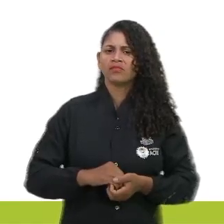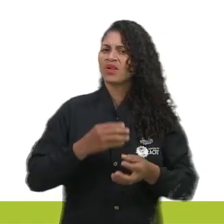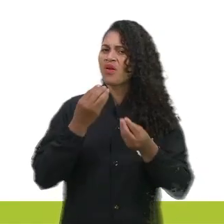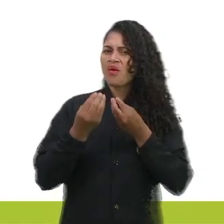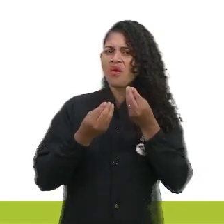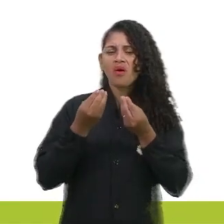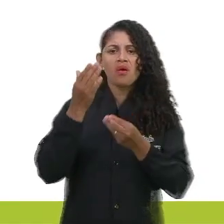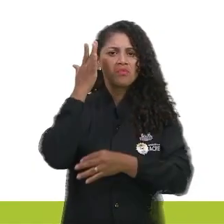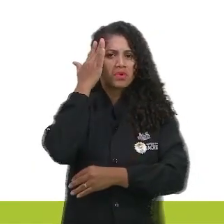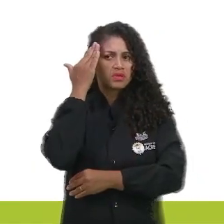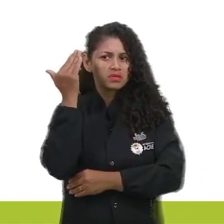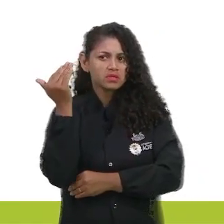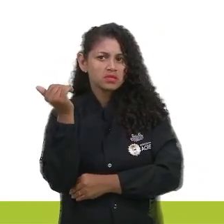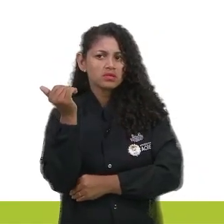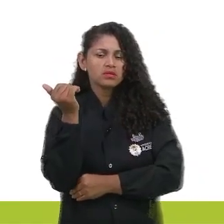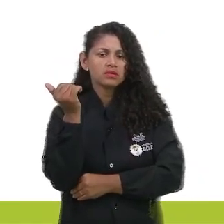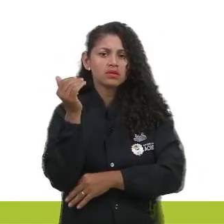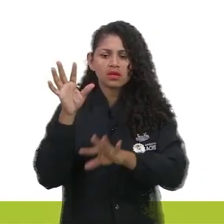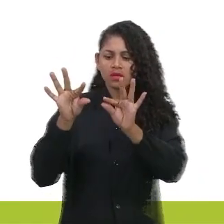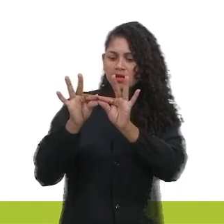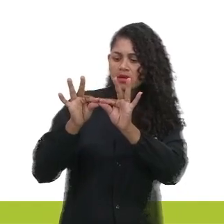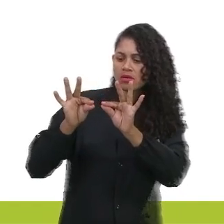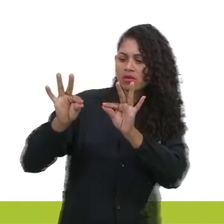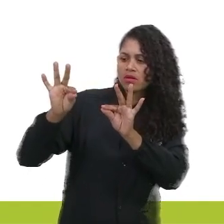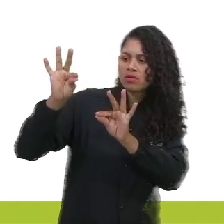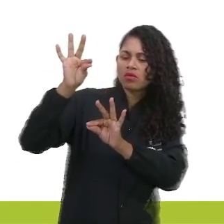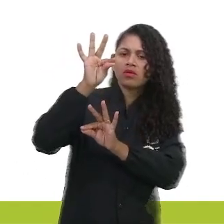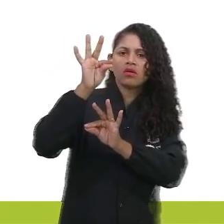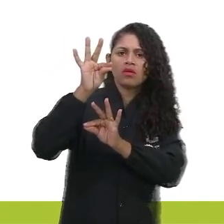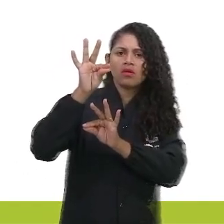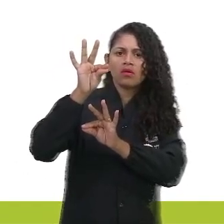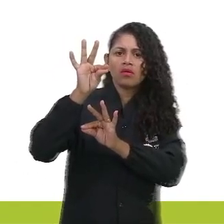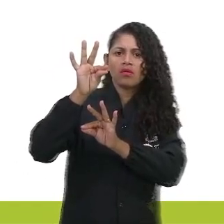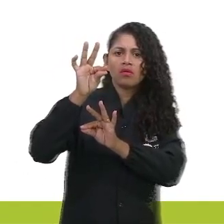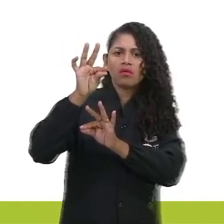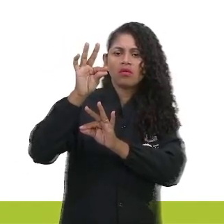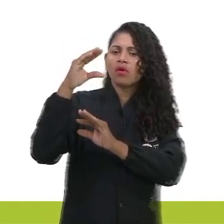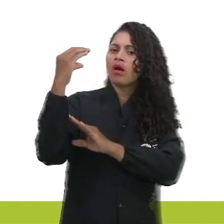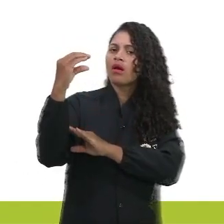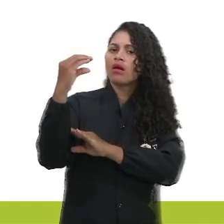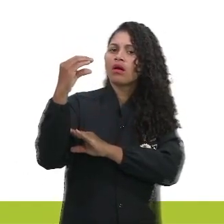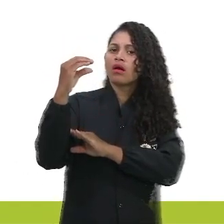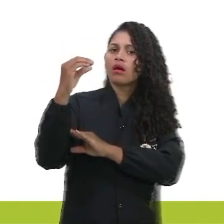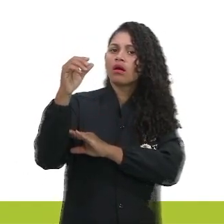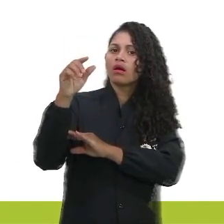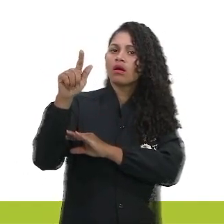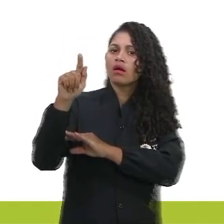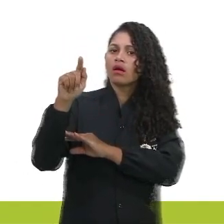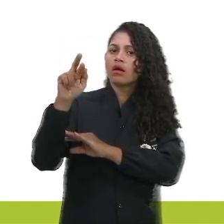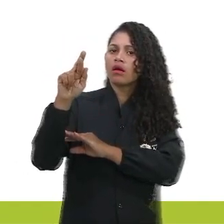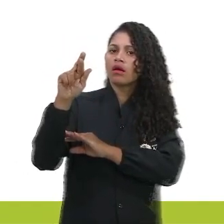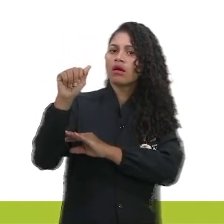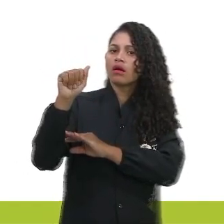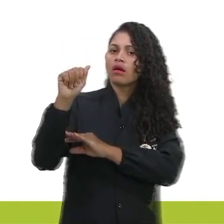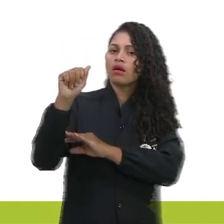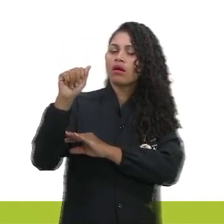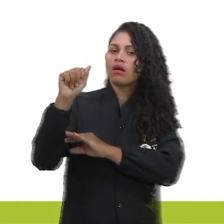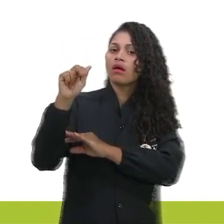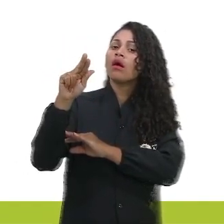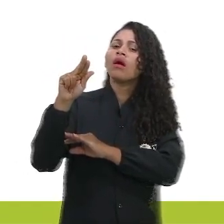sabemos quanto é que mede em graus, né? Quanto vale em graus o arco que mede 1 radiano? Nós podemos usar aquela